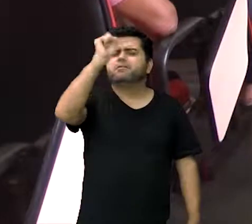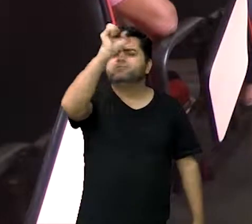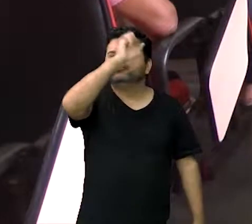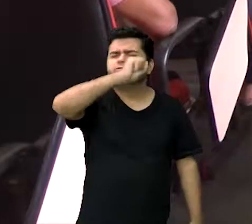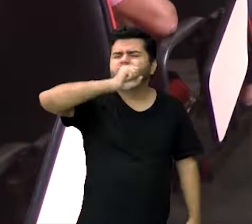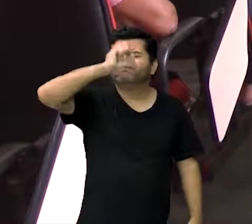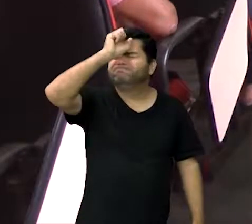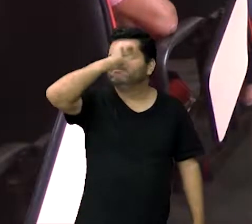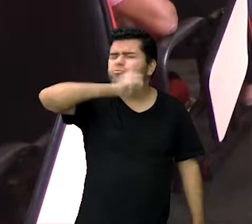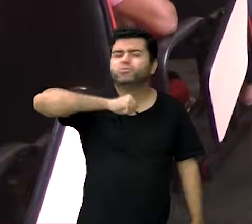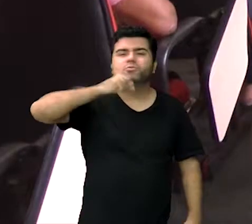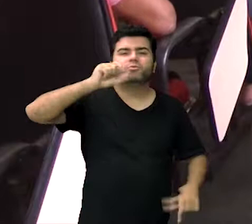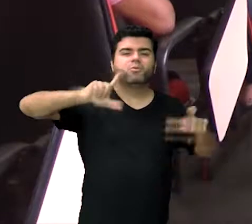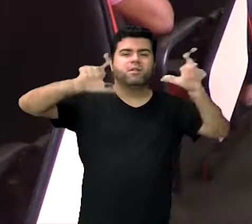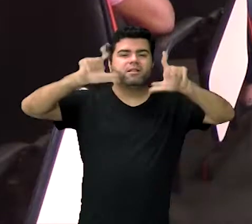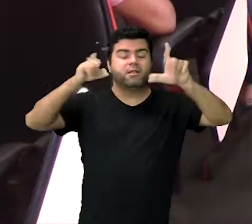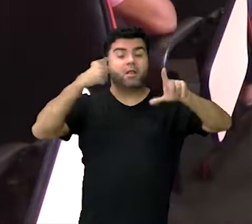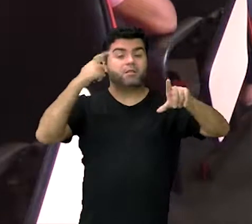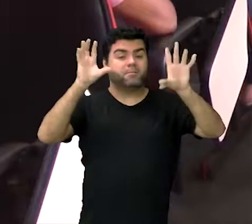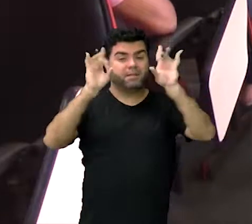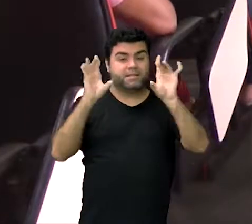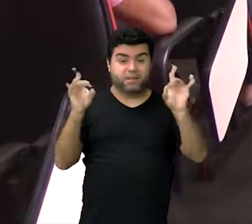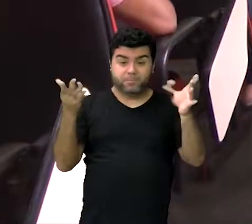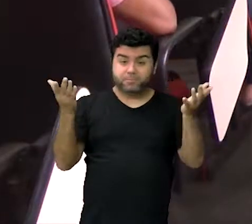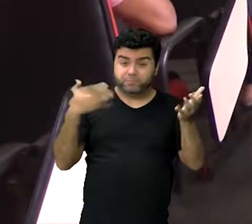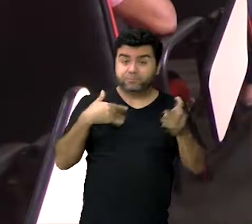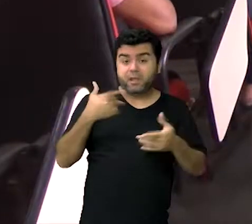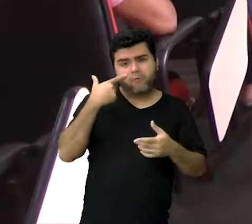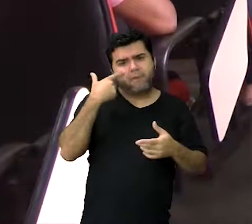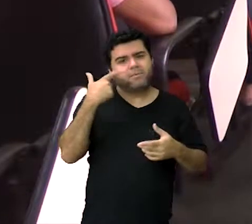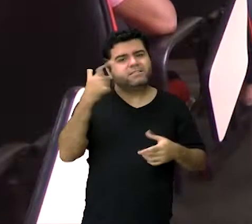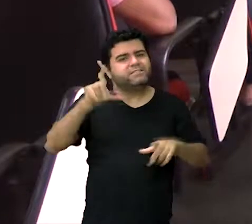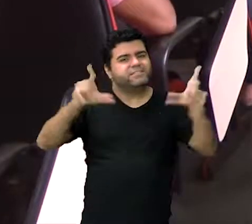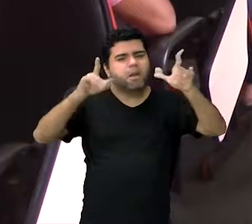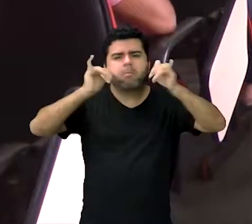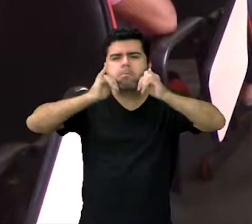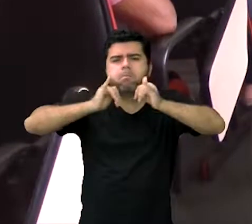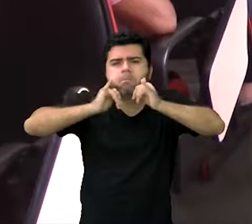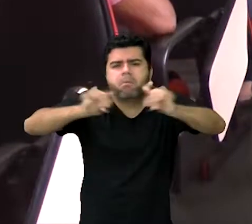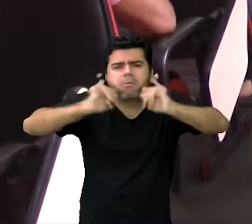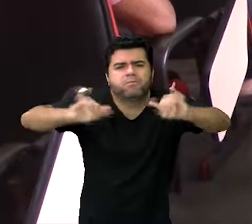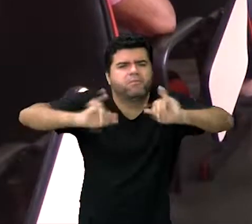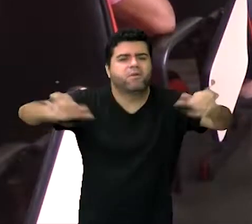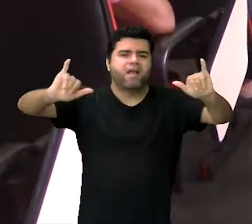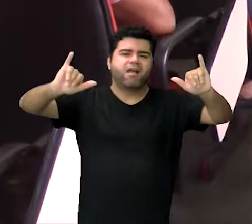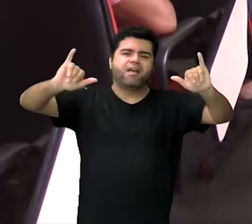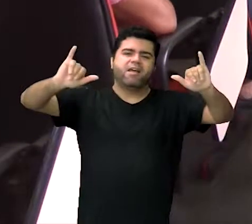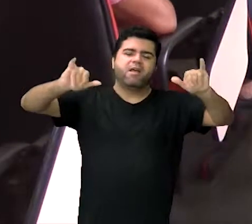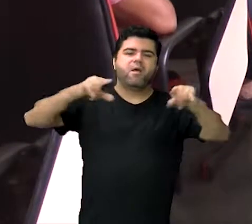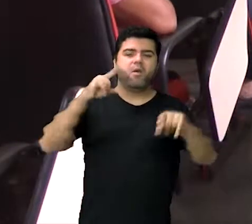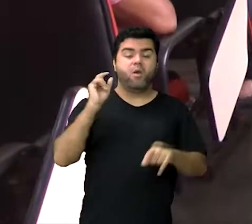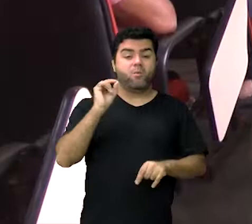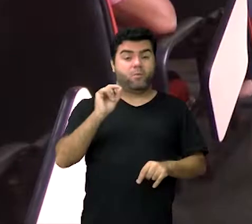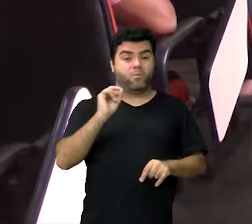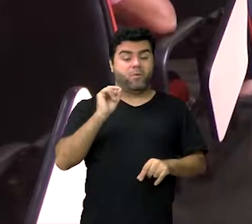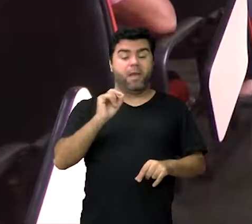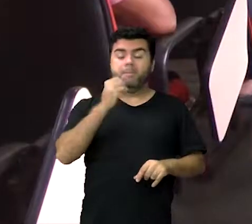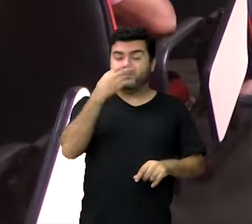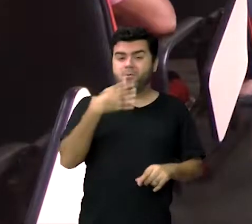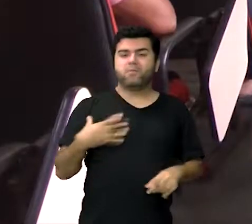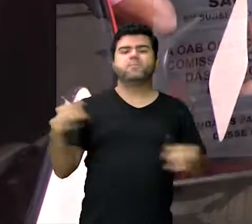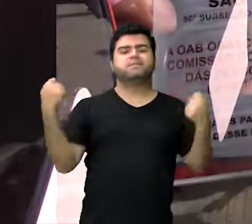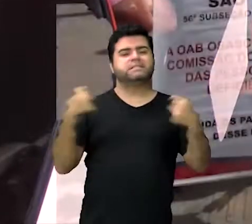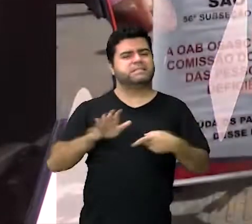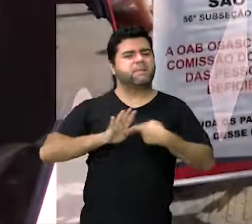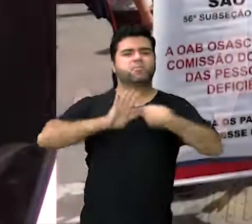Olhar Especial, né? Então, indico aí, por favor, vamos assistir, vamos divulgar. Porque o que é bom tem que ser dito, tem que ser